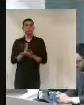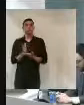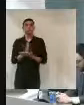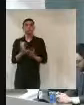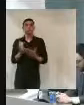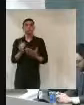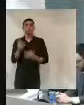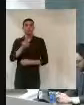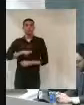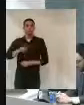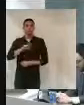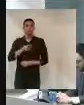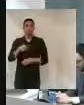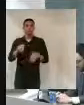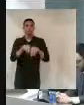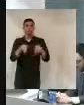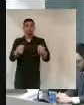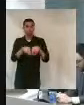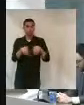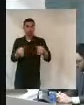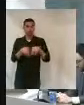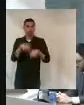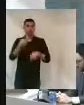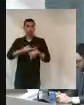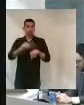dessa areia do vidro